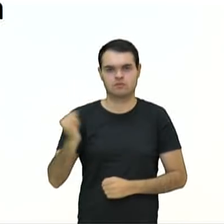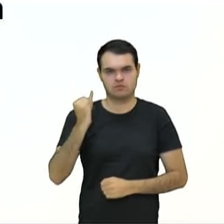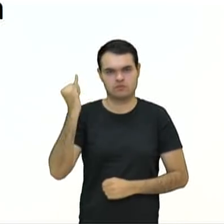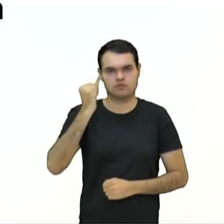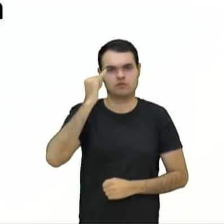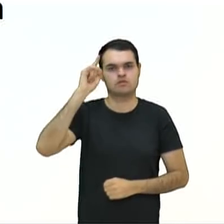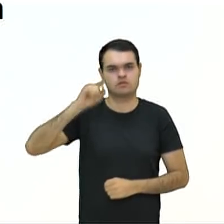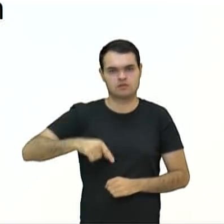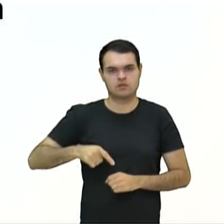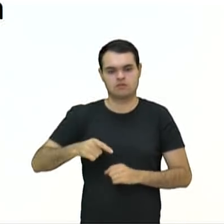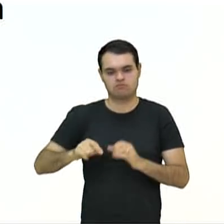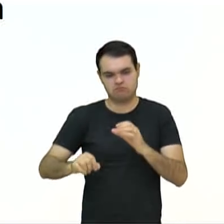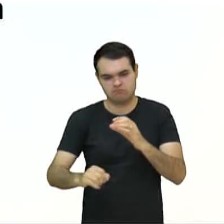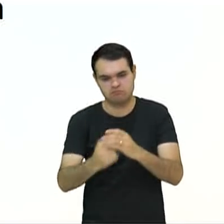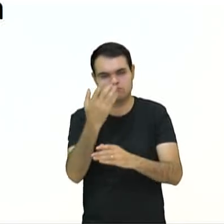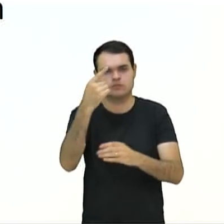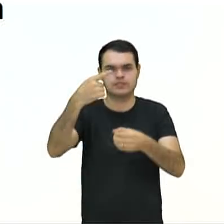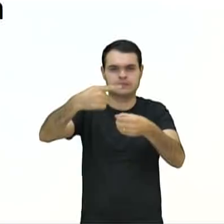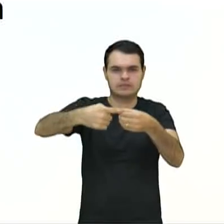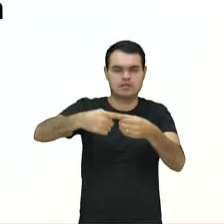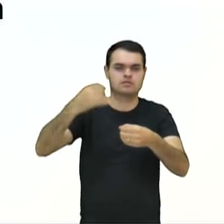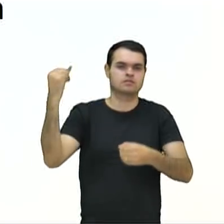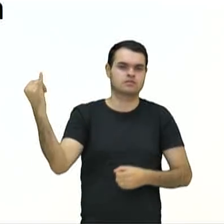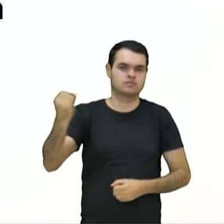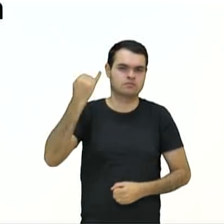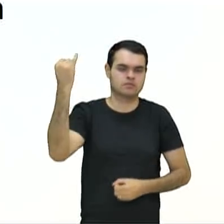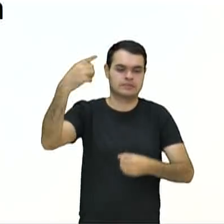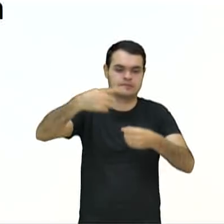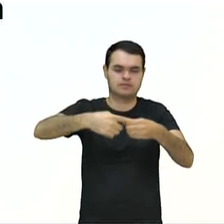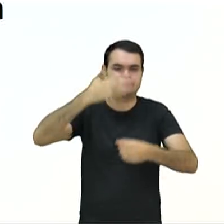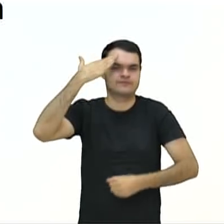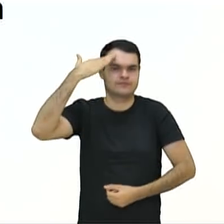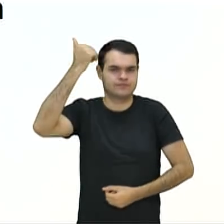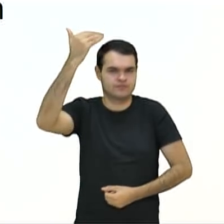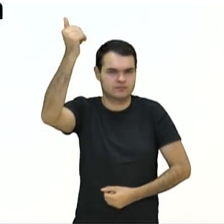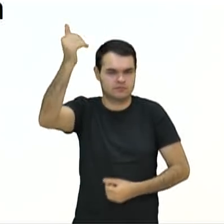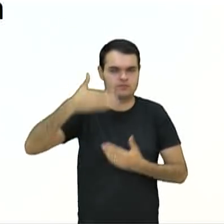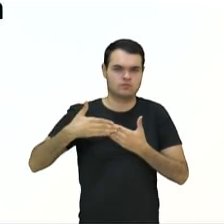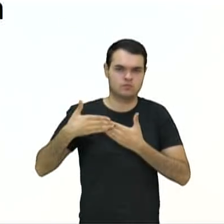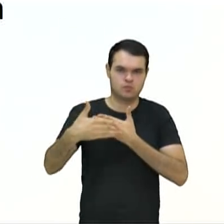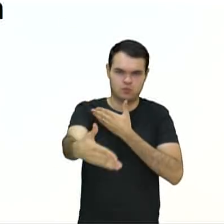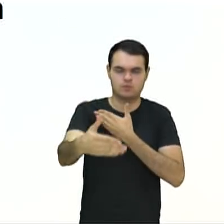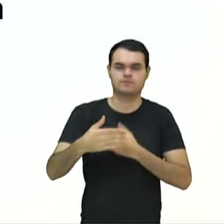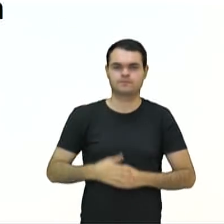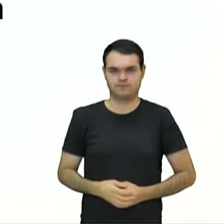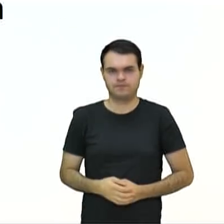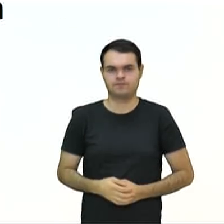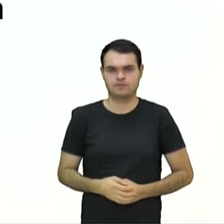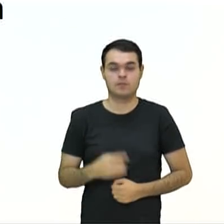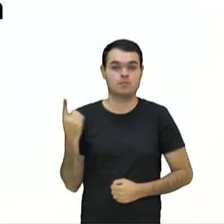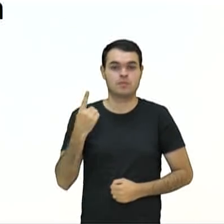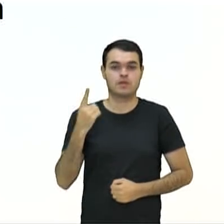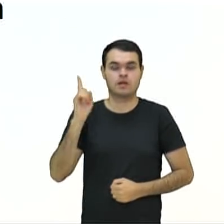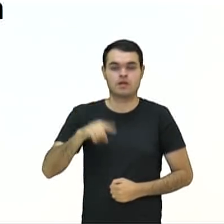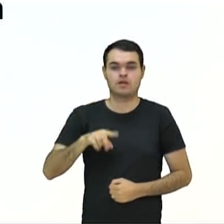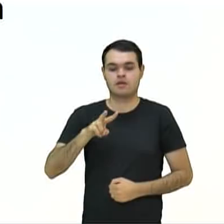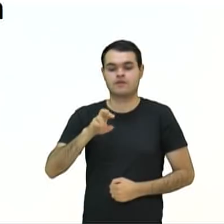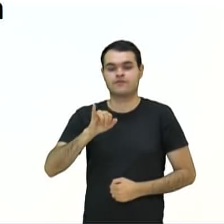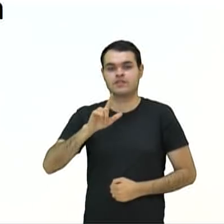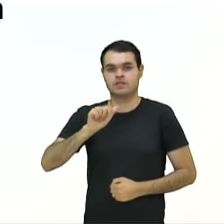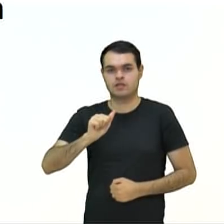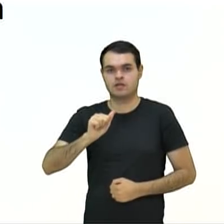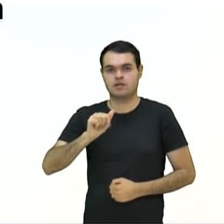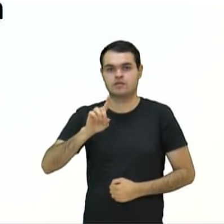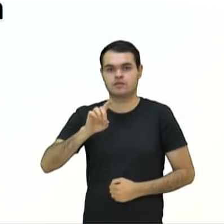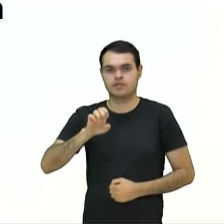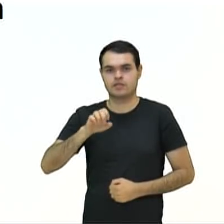se tornar cidades importantes, cidades referência ao longo da história daí, né? A primeira ali foi Vila de Nossa Senhora